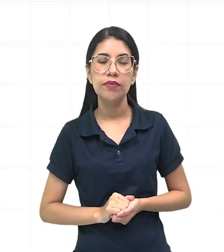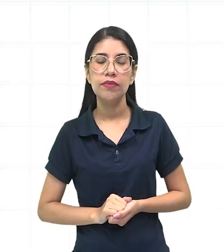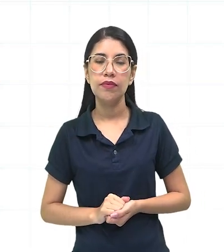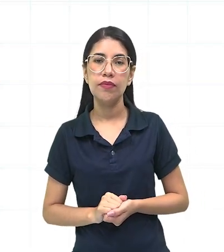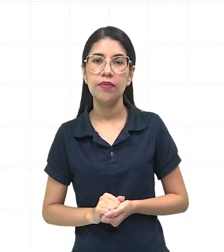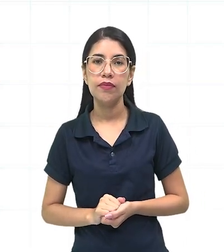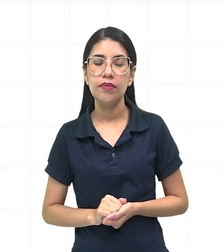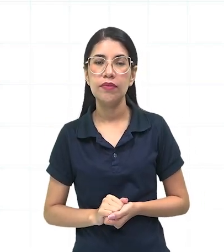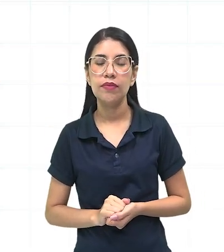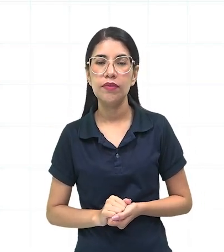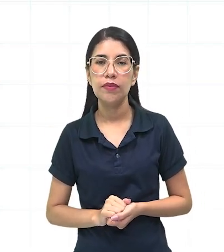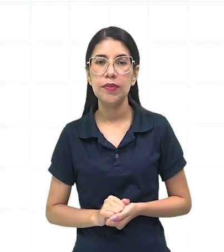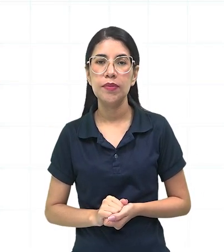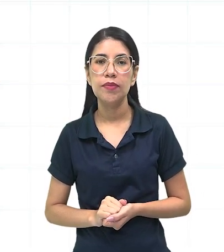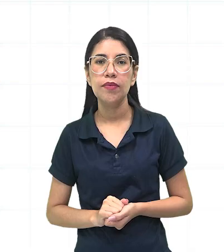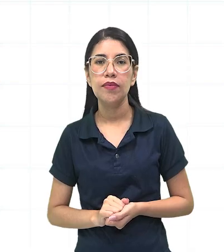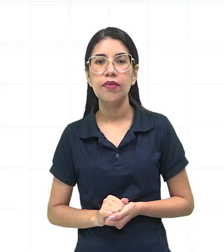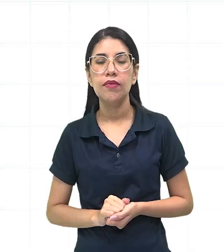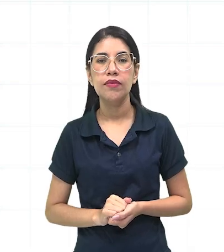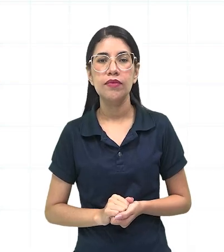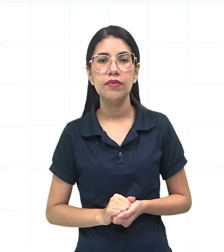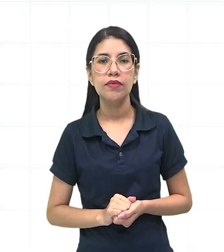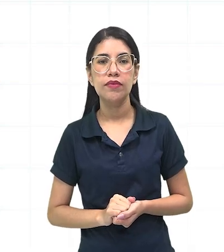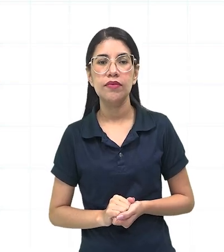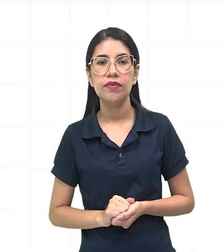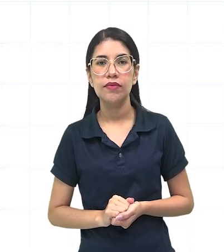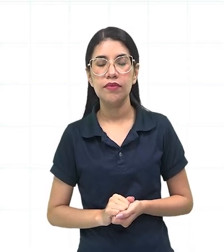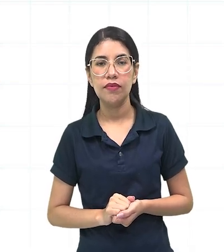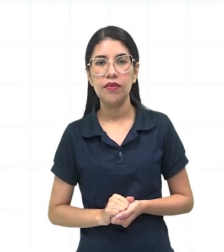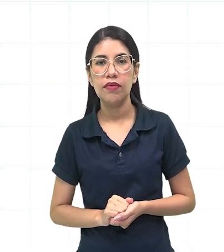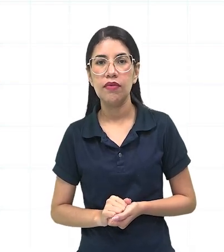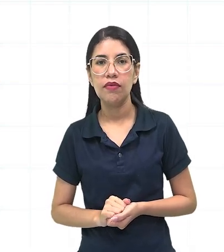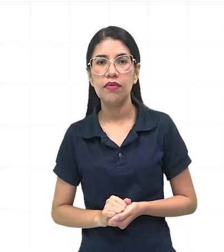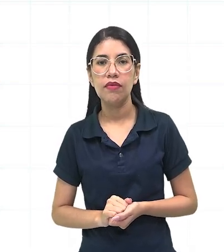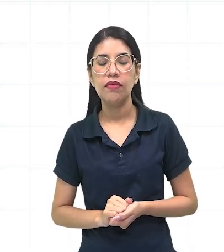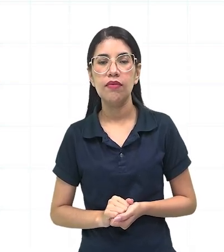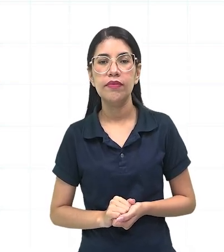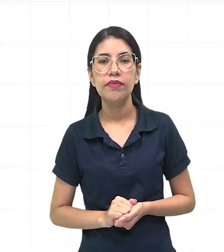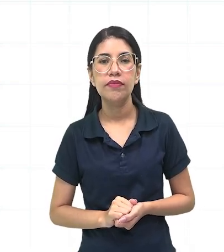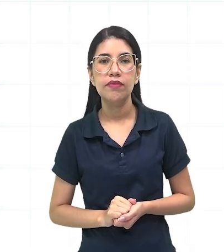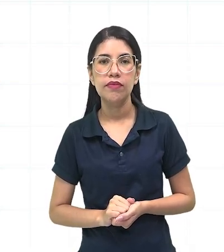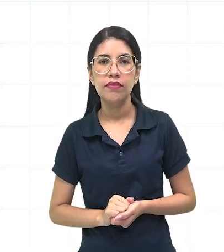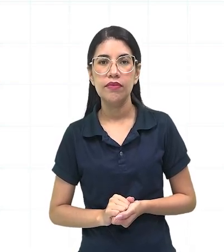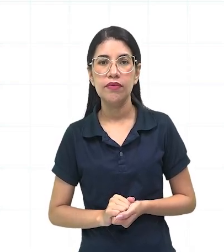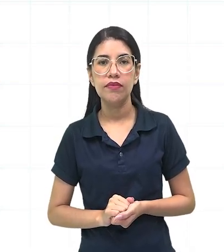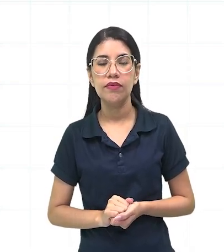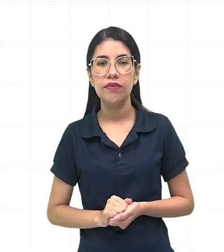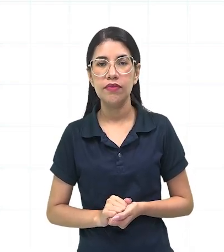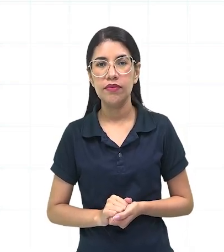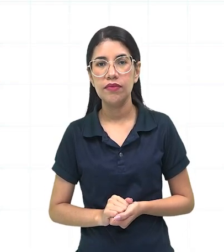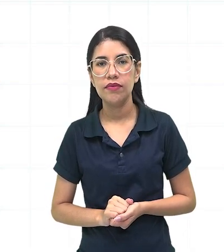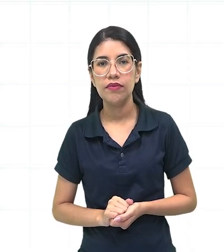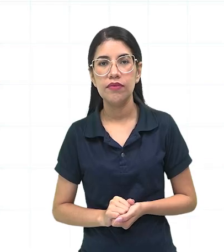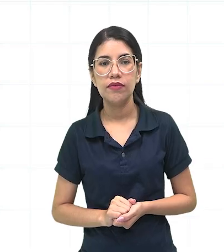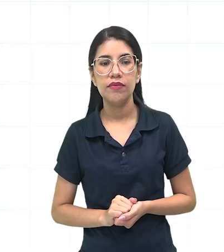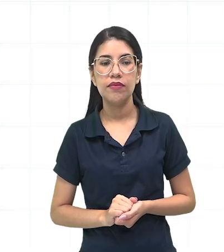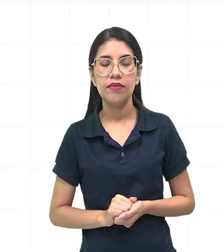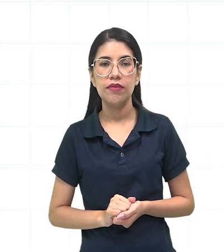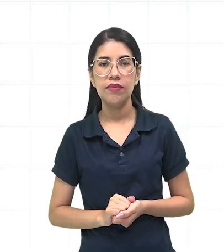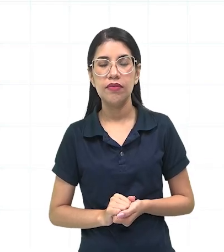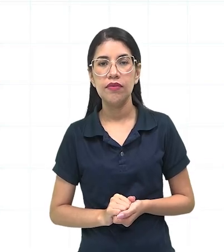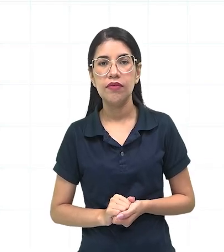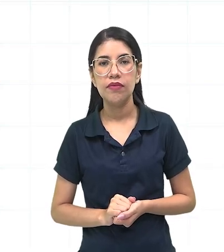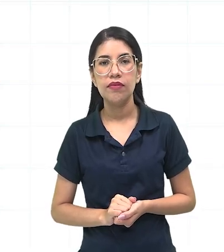batida curta ou drop, a batida ou bola cruzada, o bust, o lob e a batida de